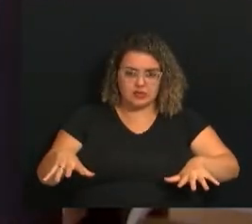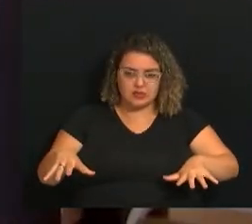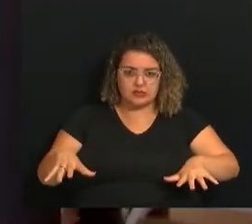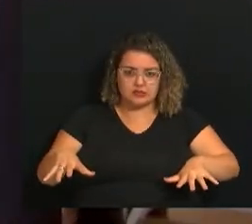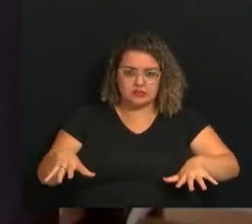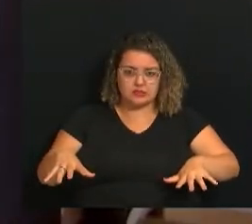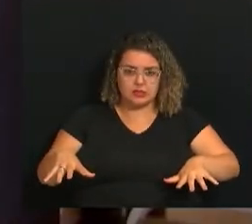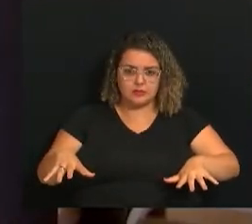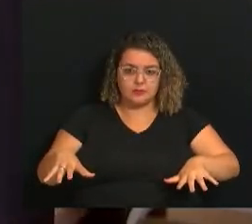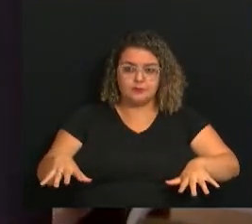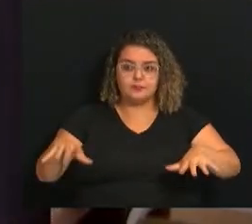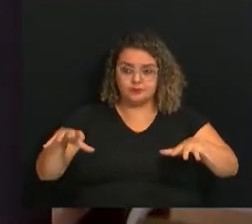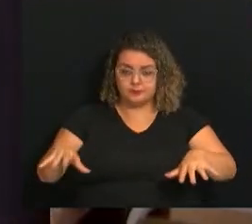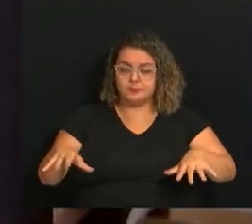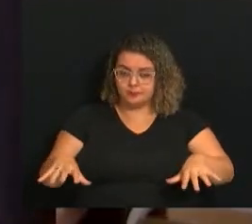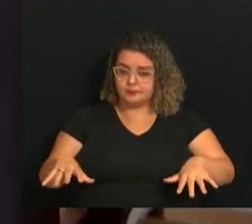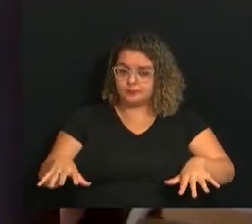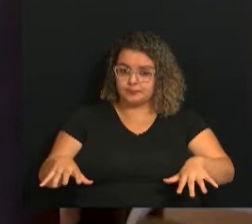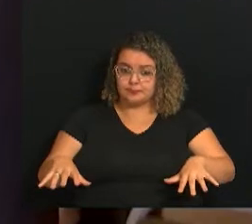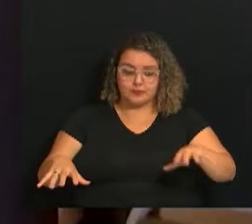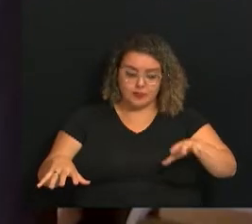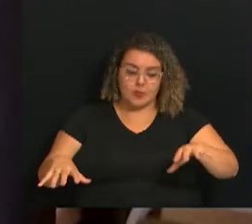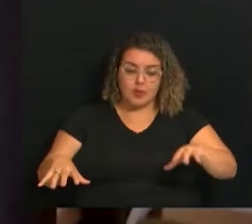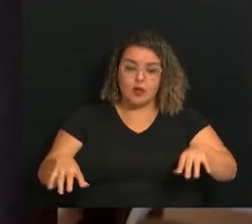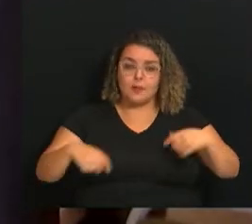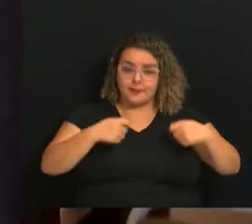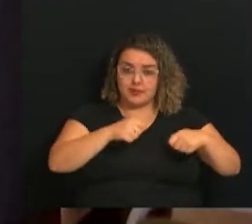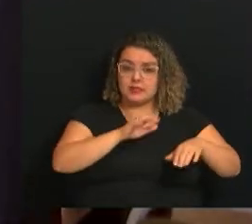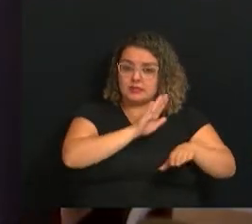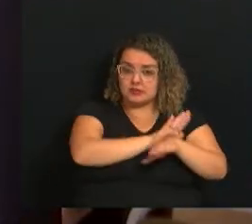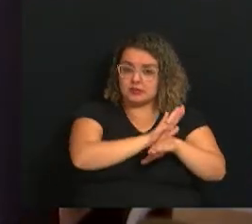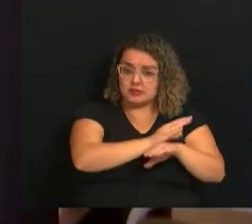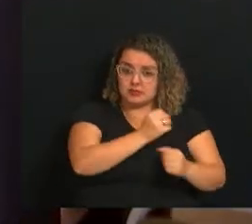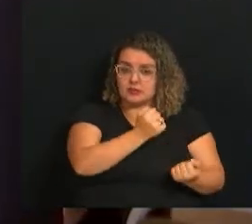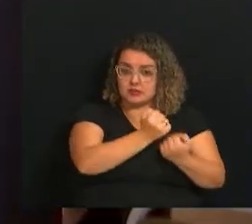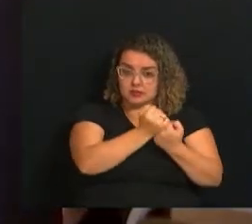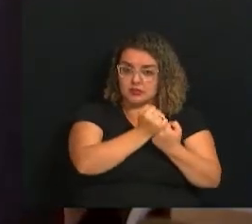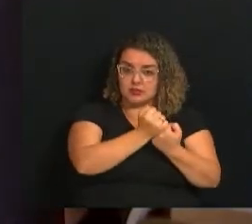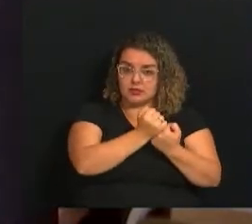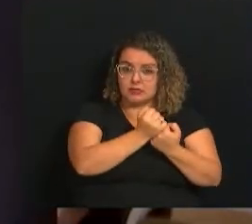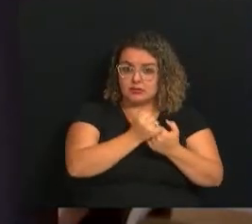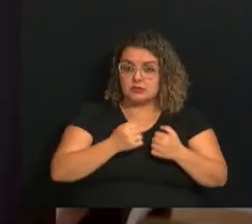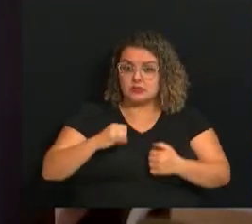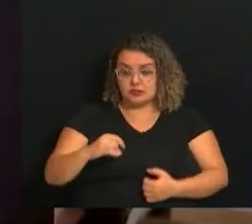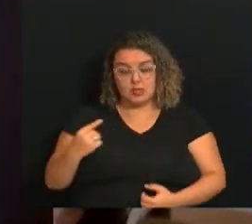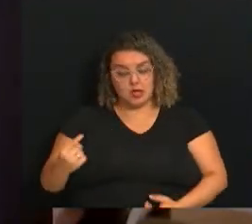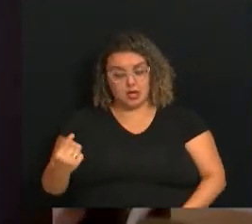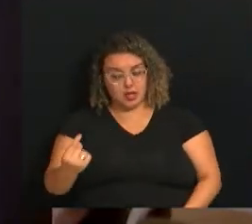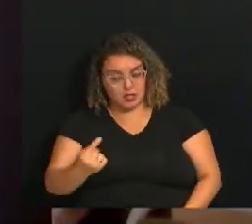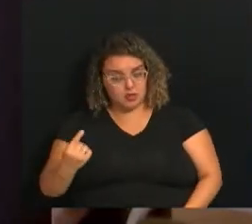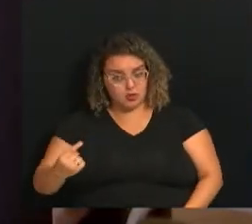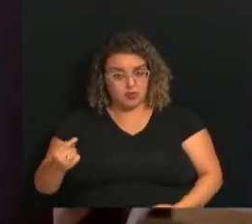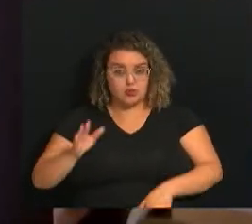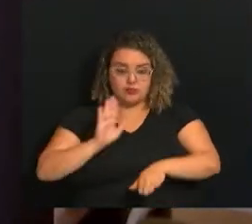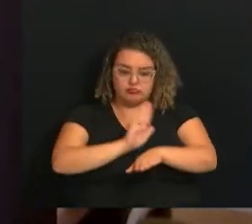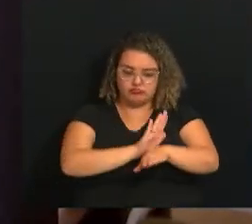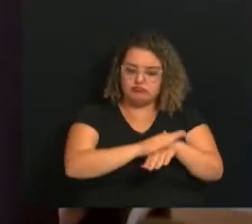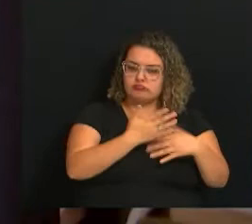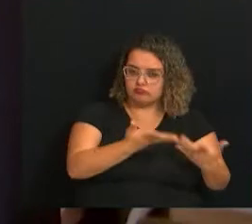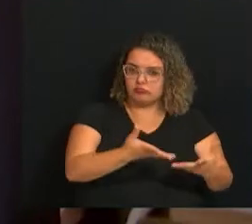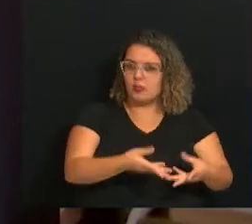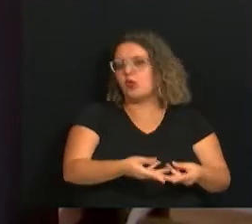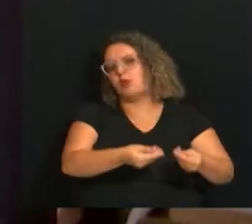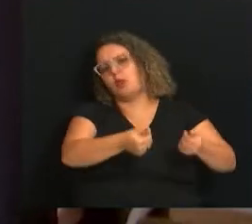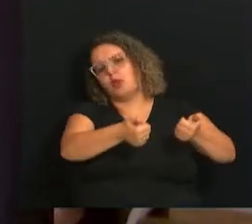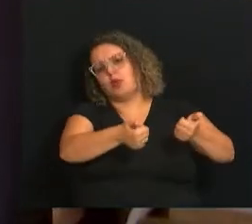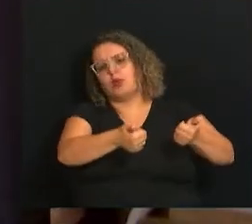grupo, que precisa mais de ajuda, de apoio, eu acho que se cada um de nós fizer alguma coisa, pode melhorar